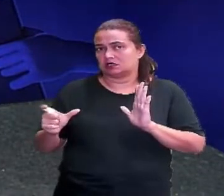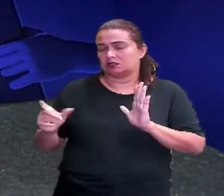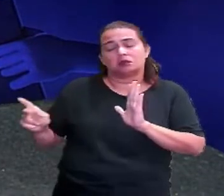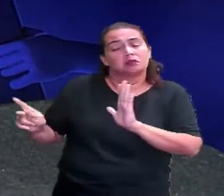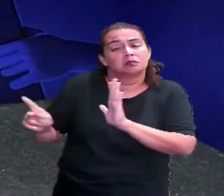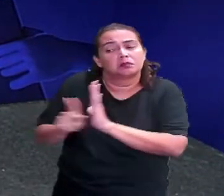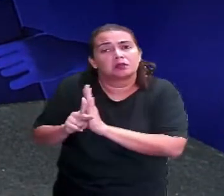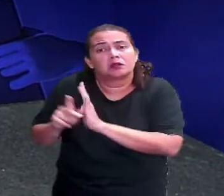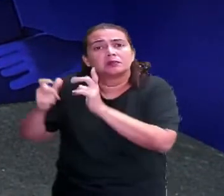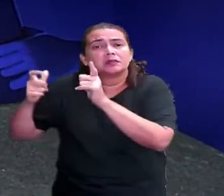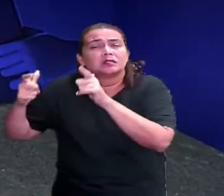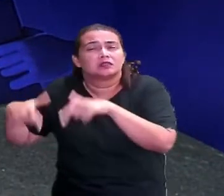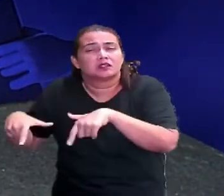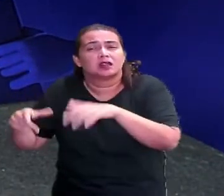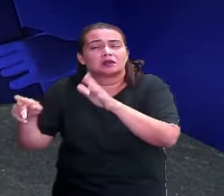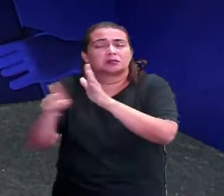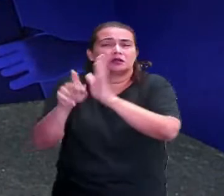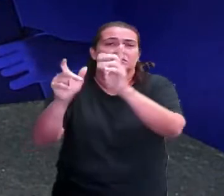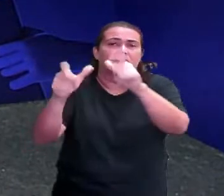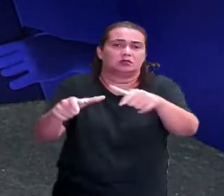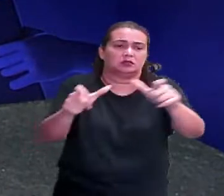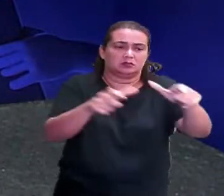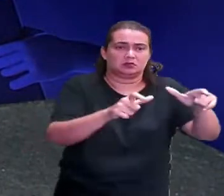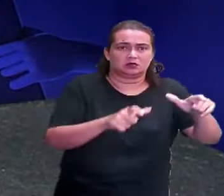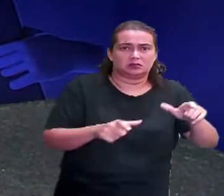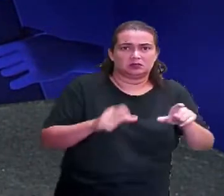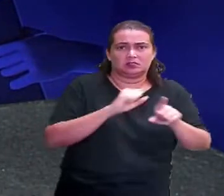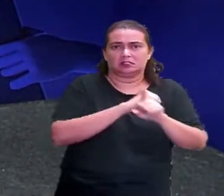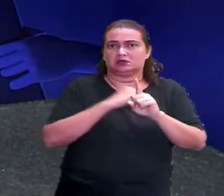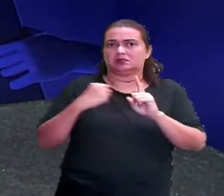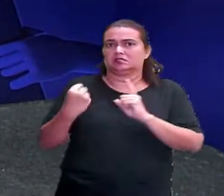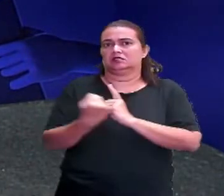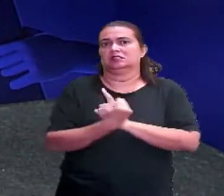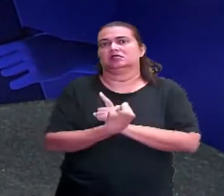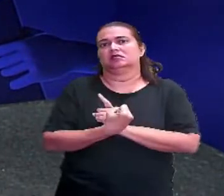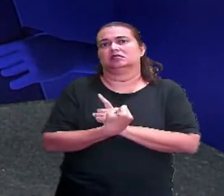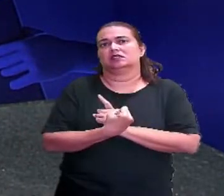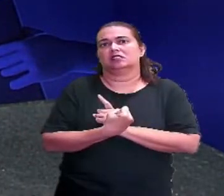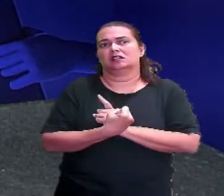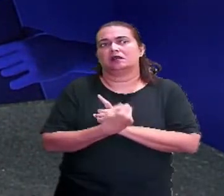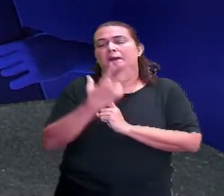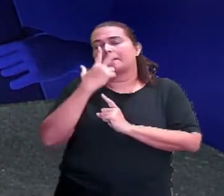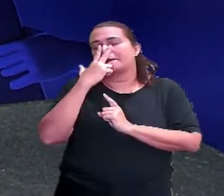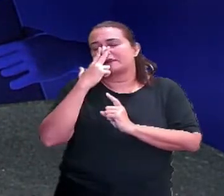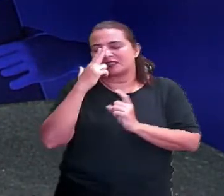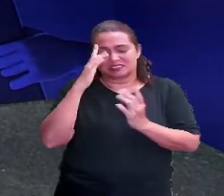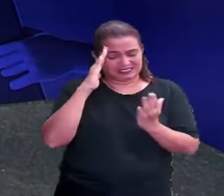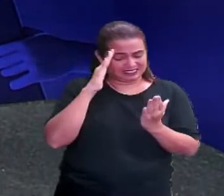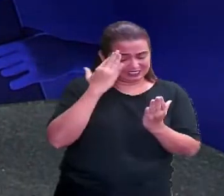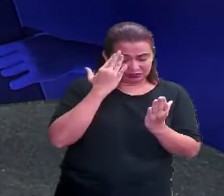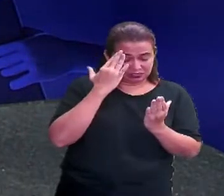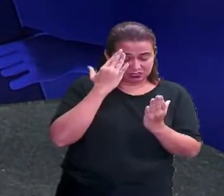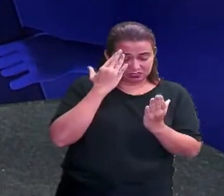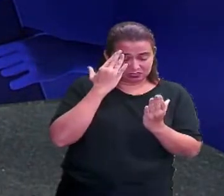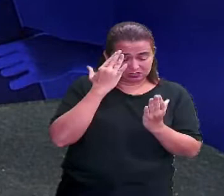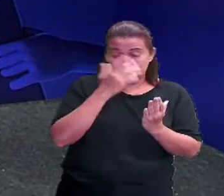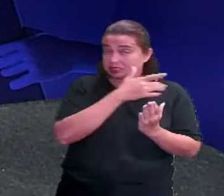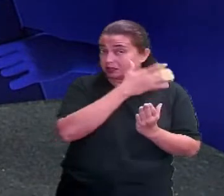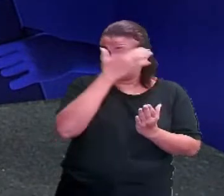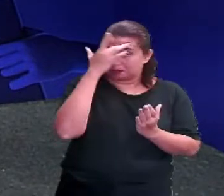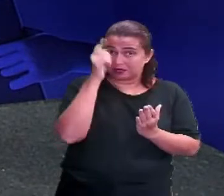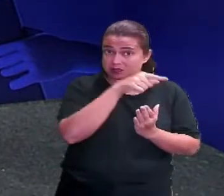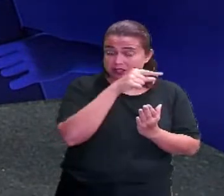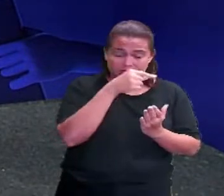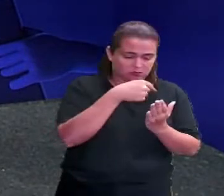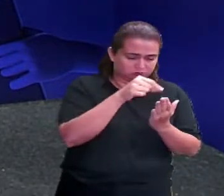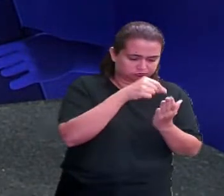de uma determinada região ou de um determinado grupo social, você limita essas outras pessoas que não pertencem a esses